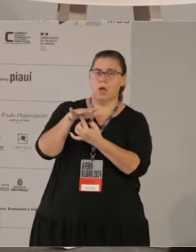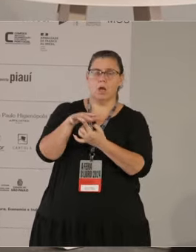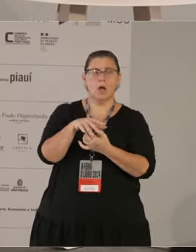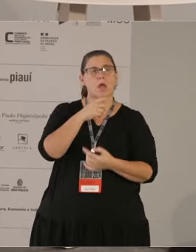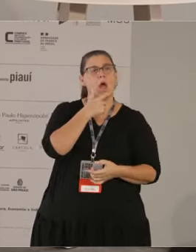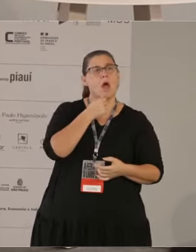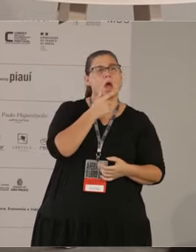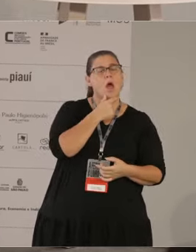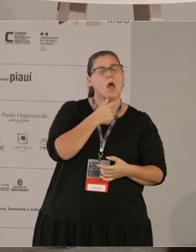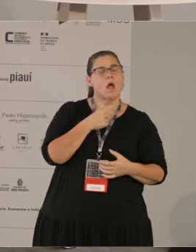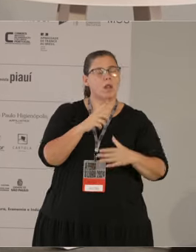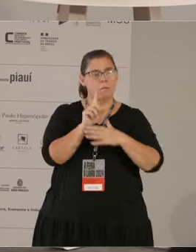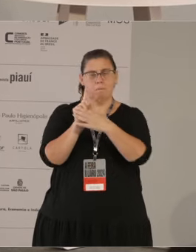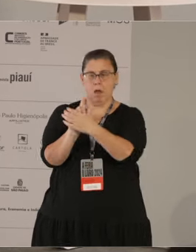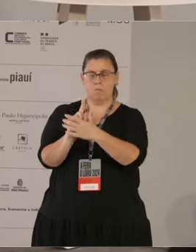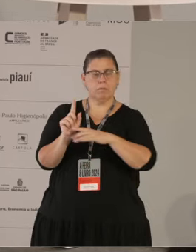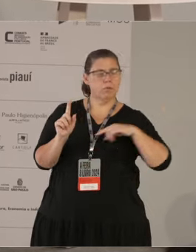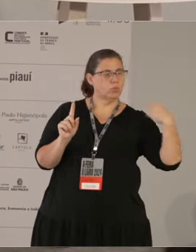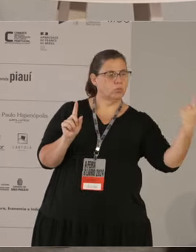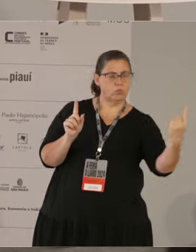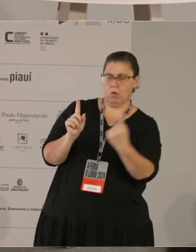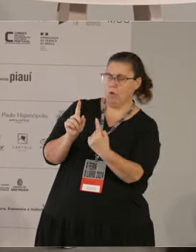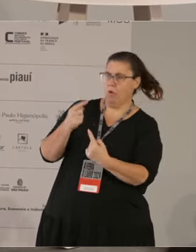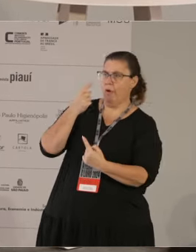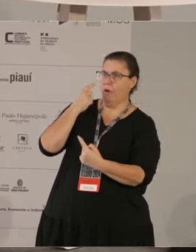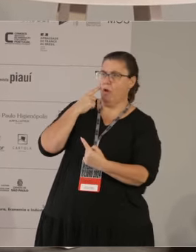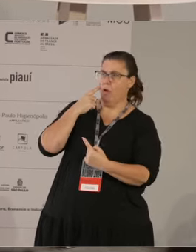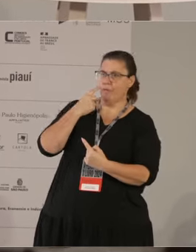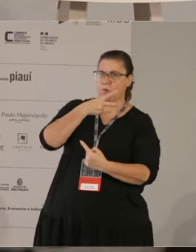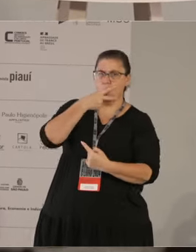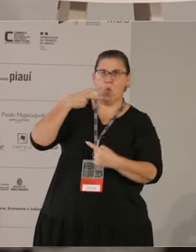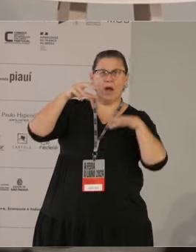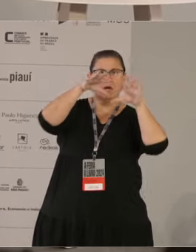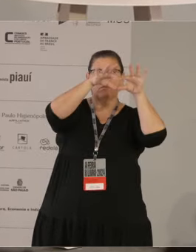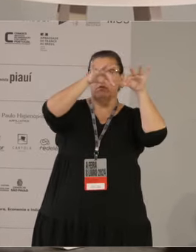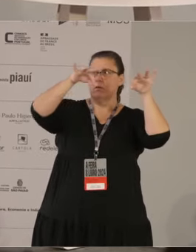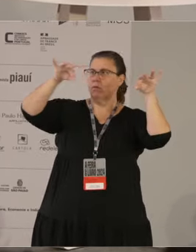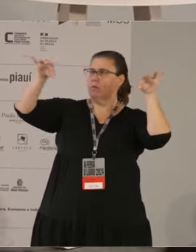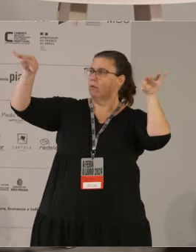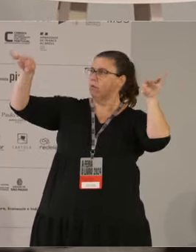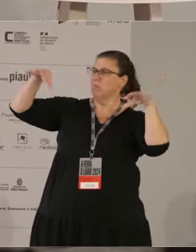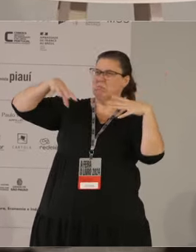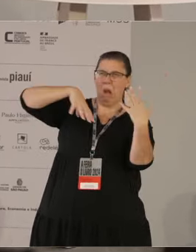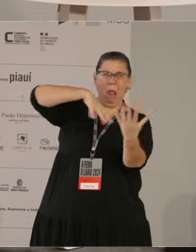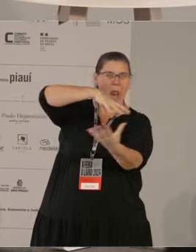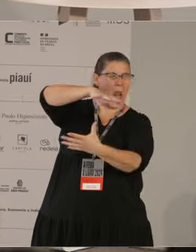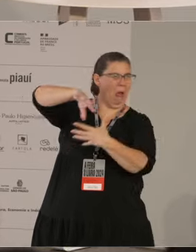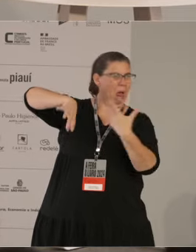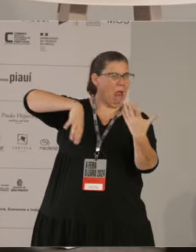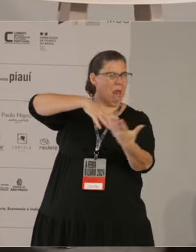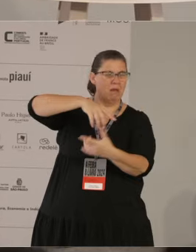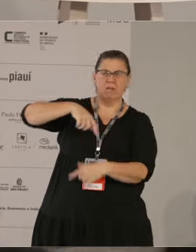guarita e vê assim, um varal, cuecas penduradas, e uma bagunça lá dentro, e ela